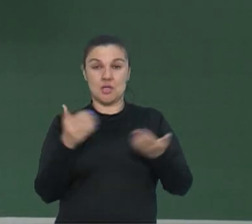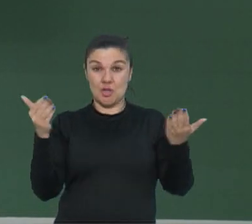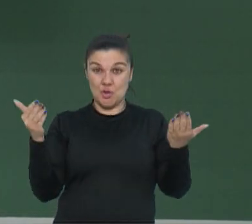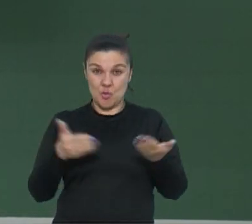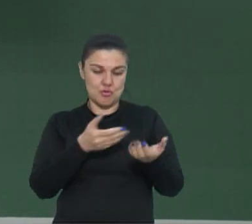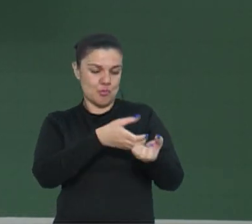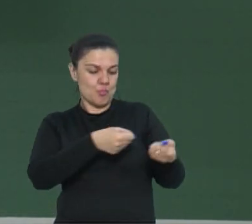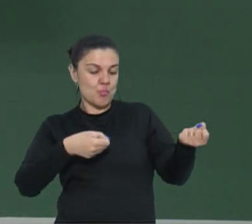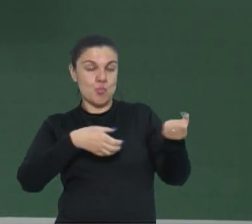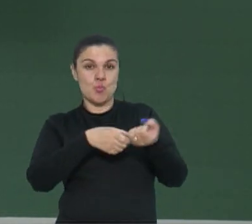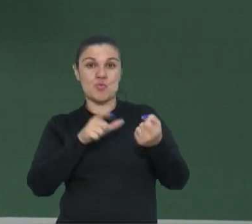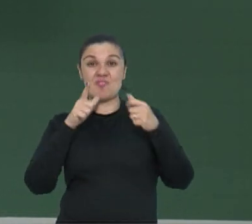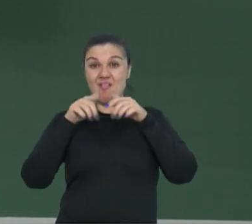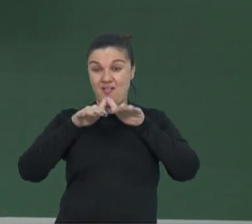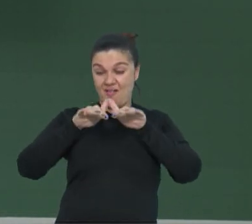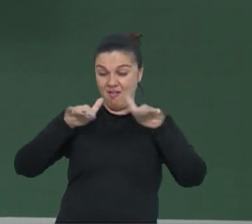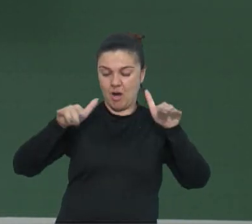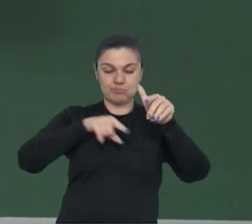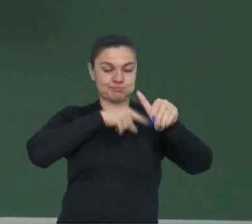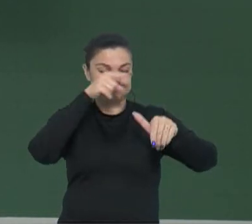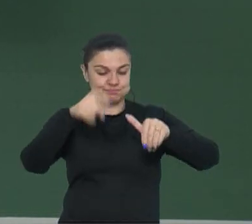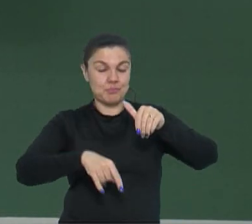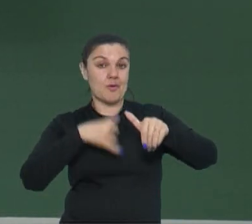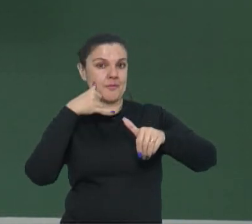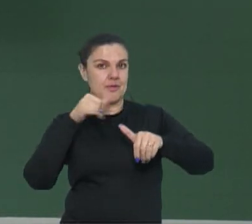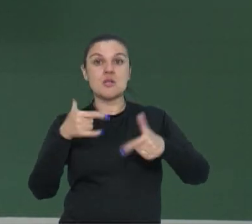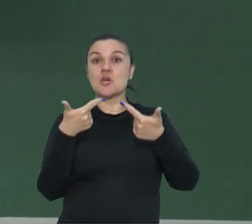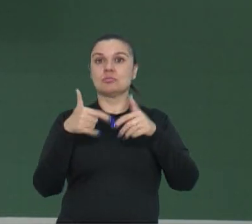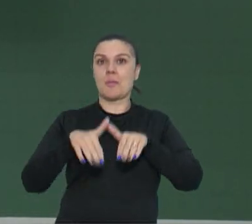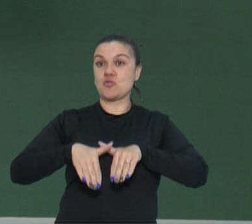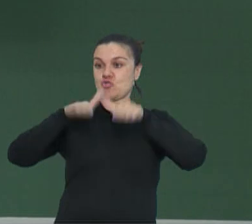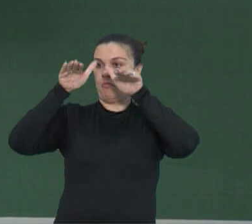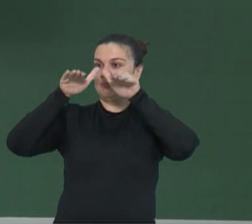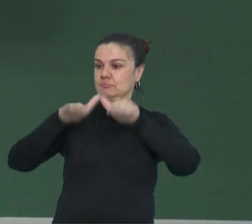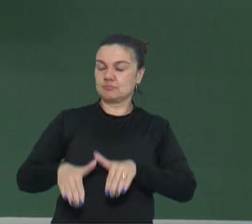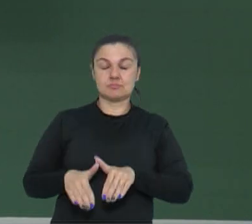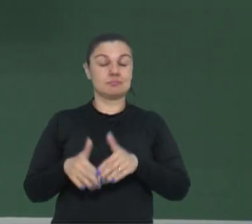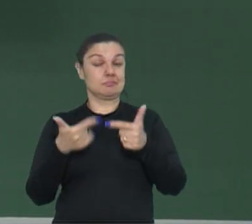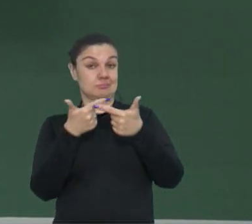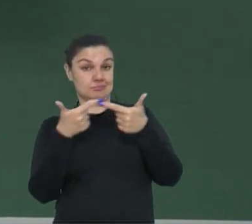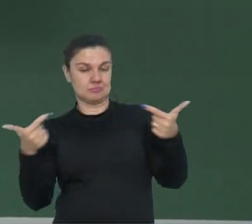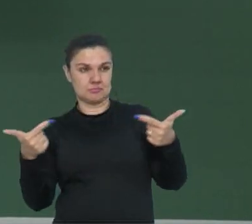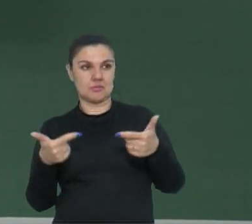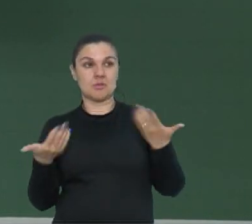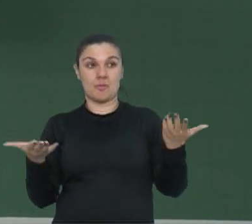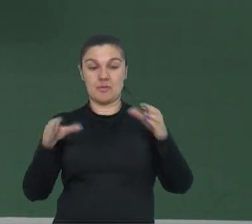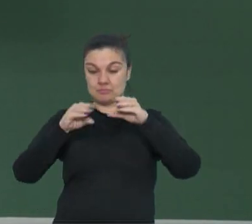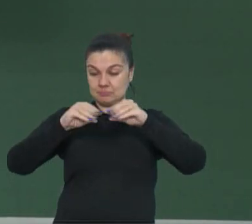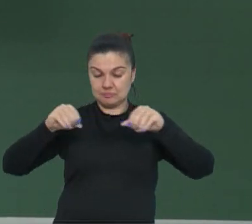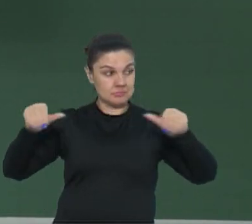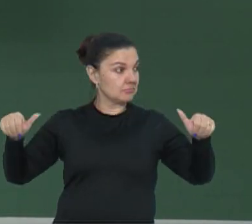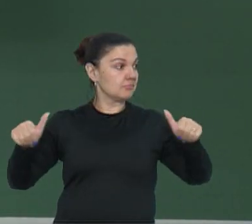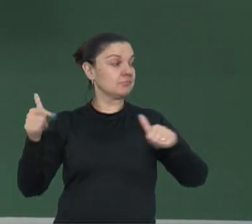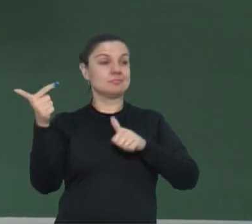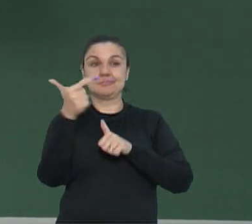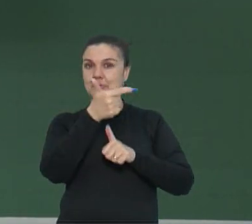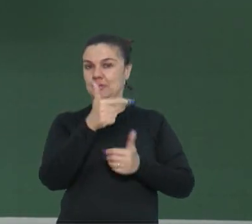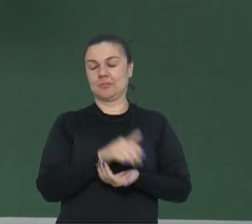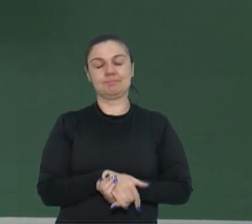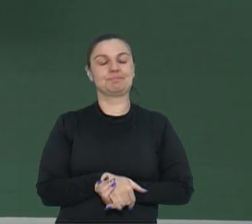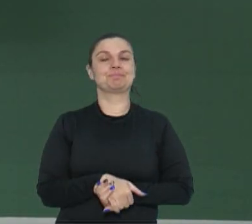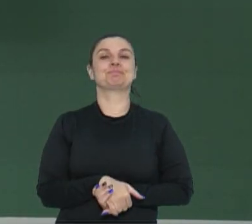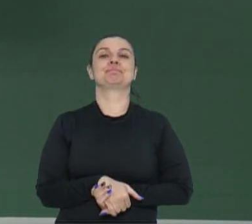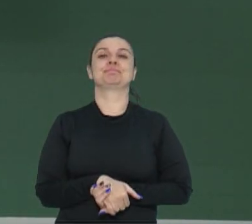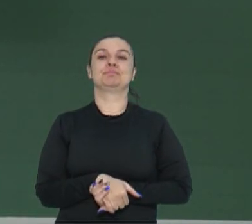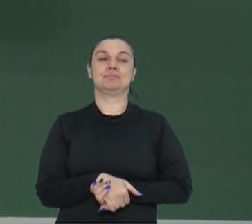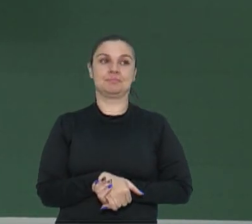de hidrelétricas que tem no Brasil, os rios já não têm mais esse momento de cheias e vazantes, essa alimentação com íons fósforo quase acabou,